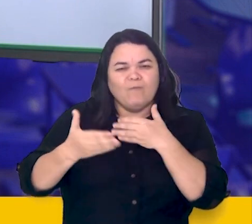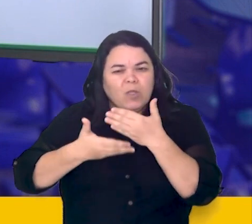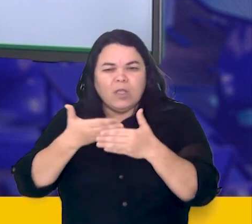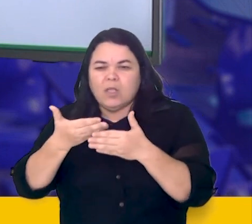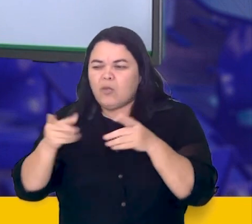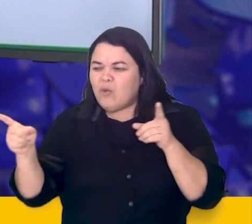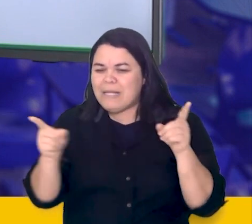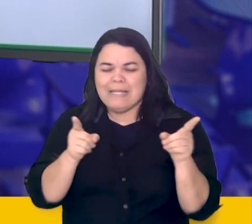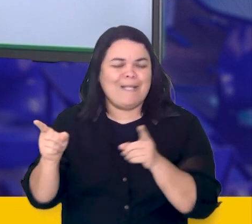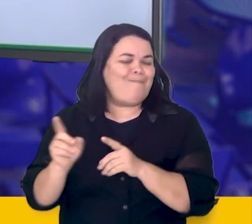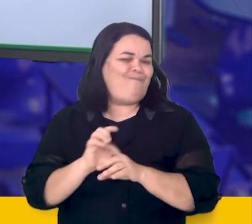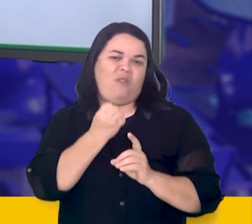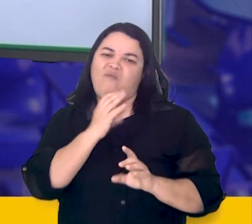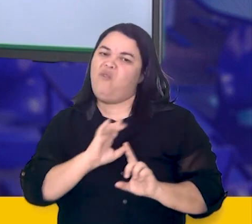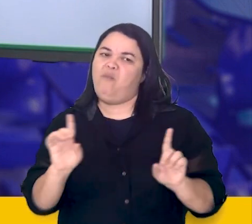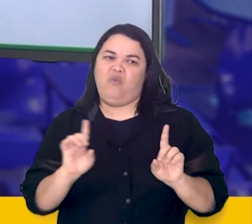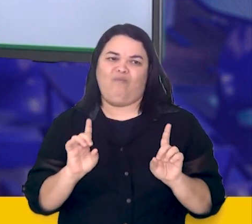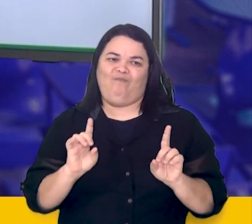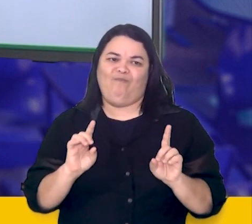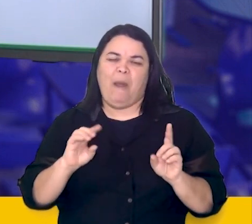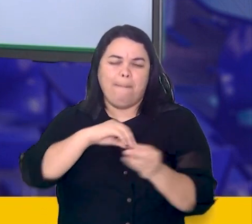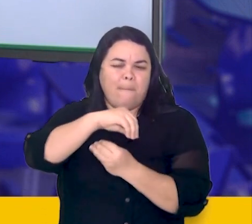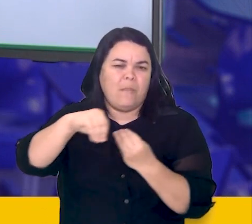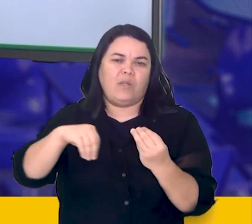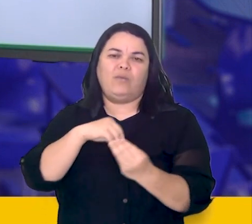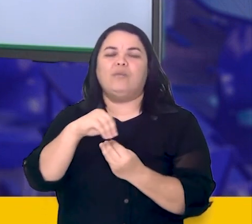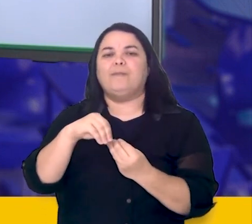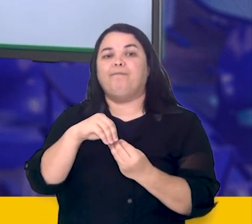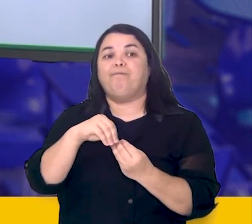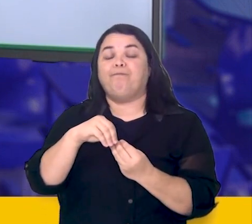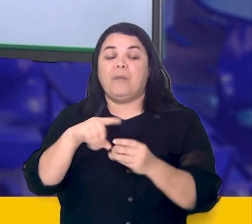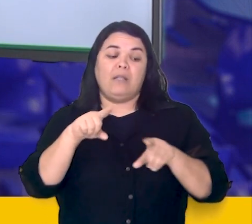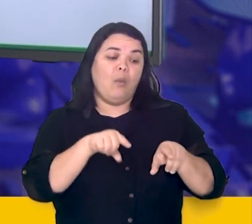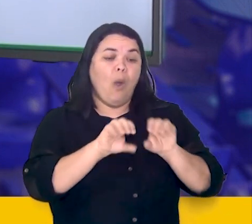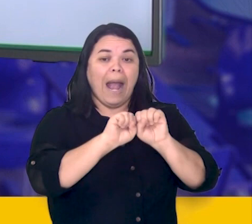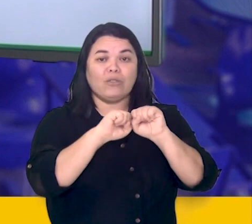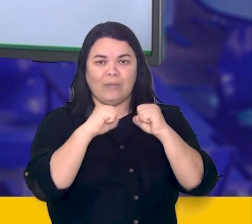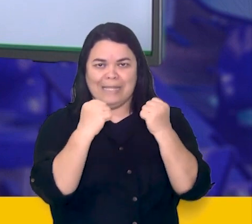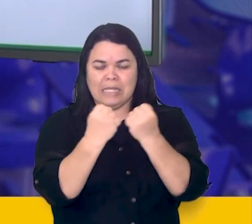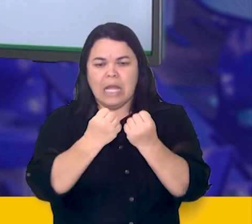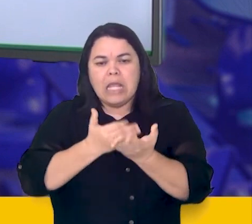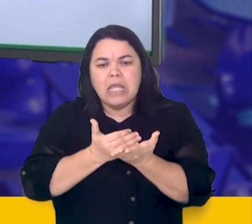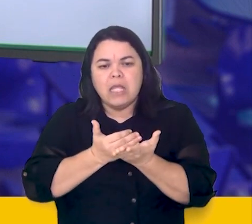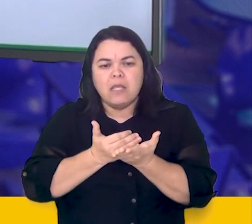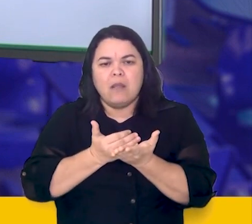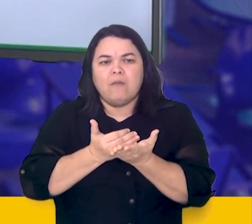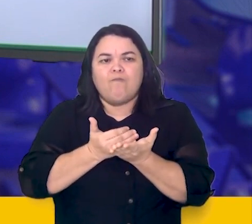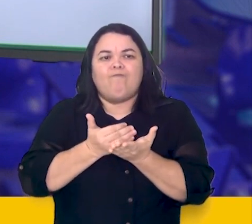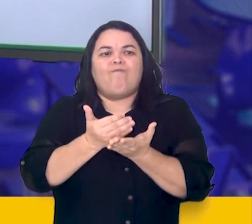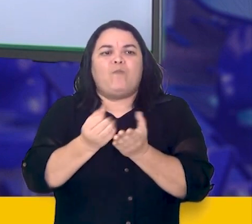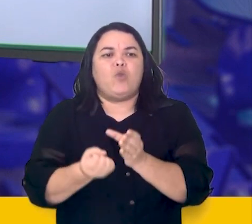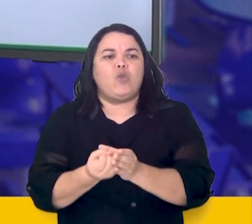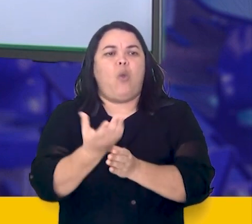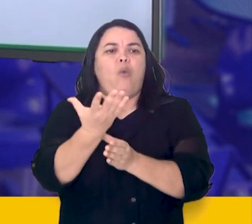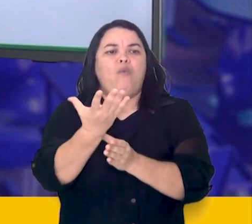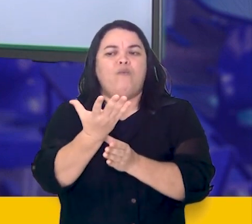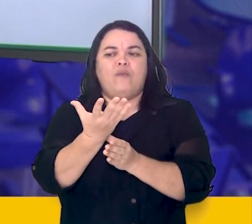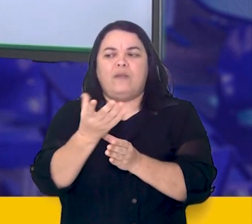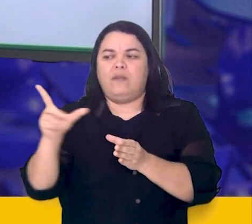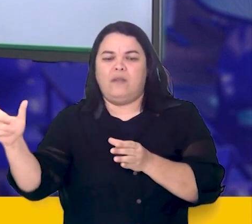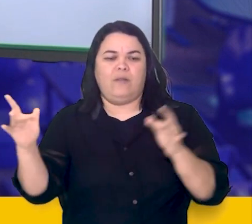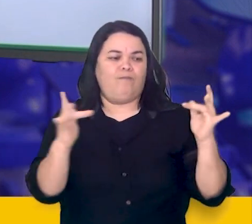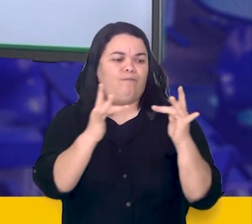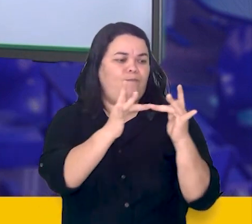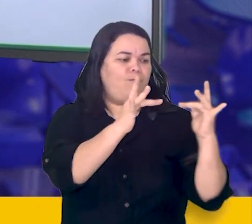ao mesmo tempo, entender também que as sociedades que vão nascendo a partir destes contatos, elas vão tendo um pouco